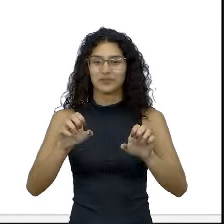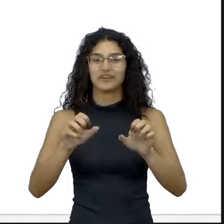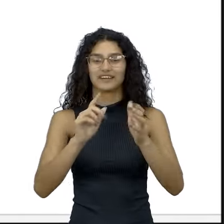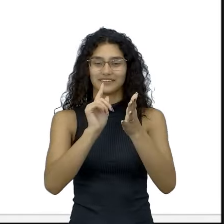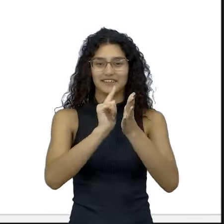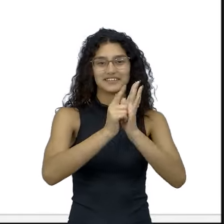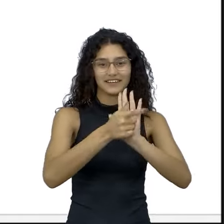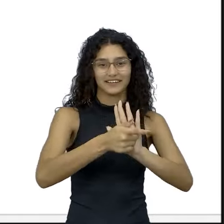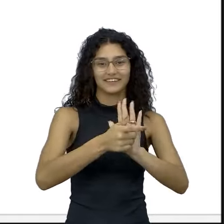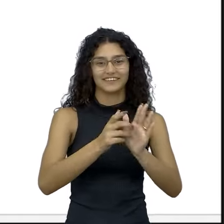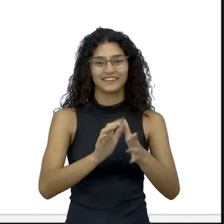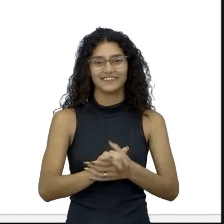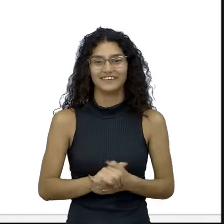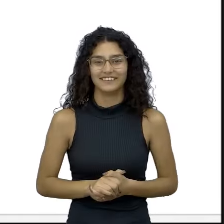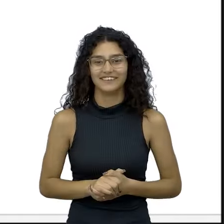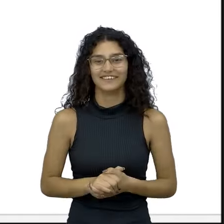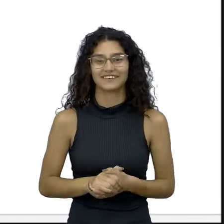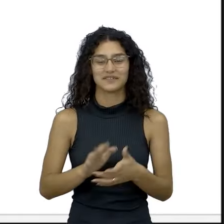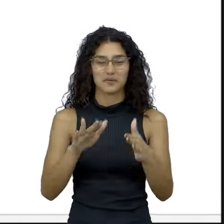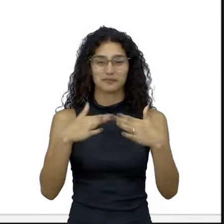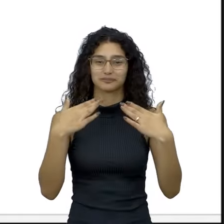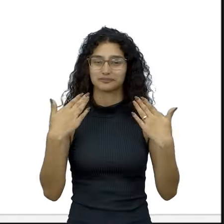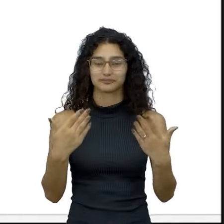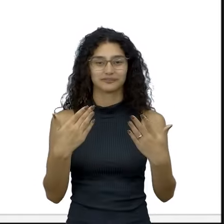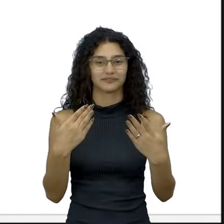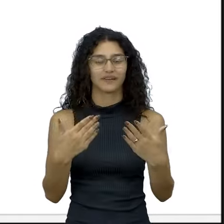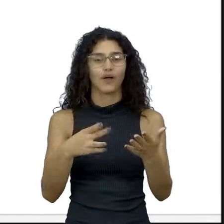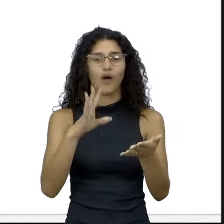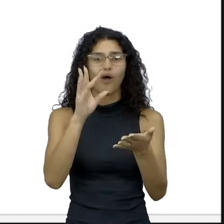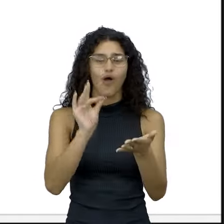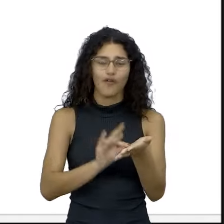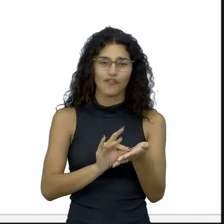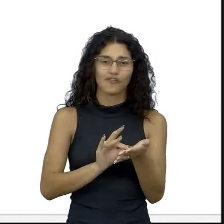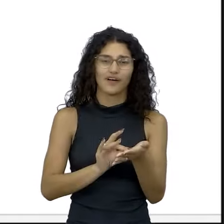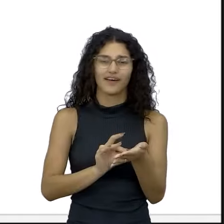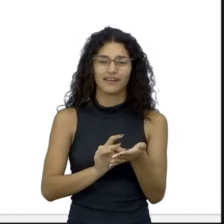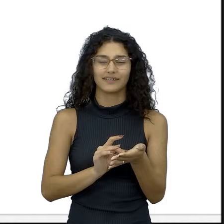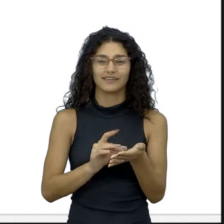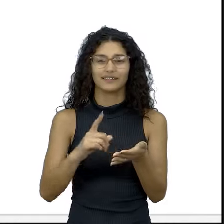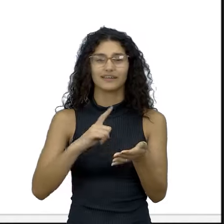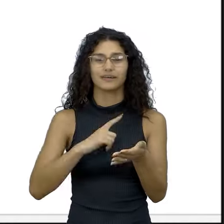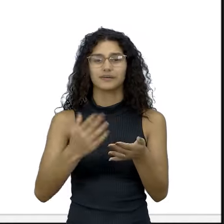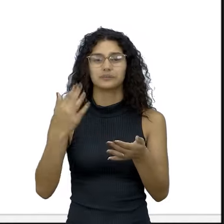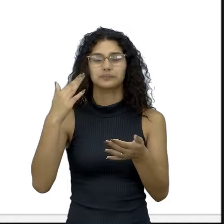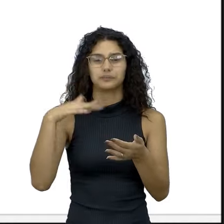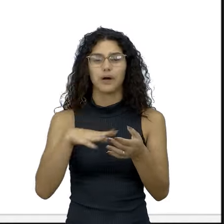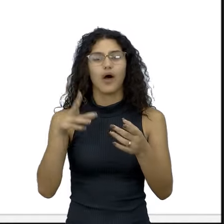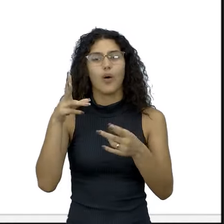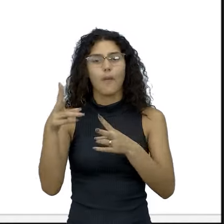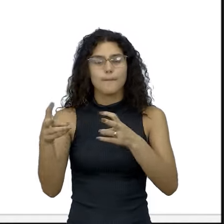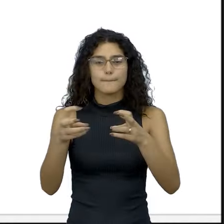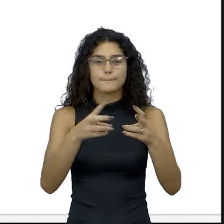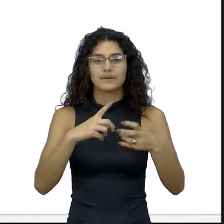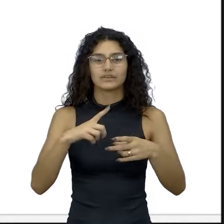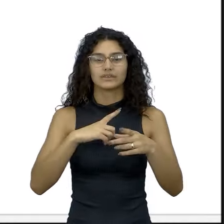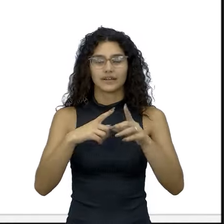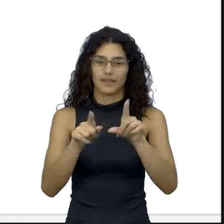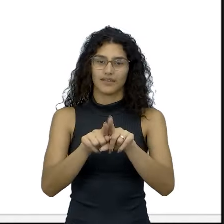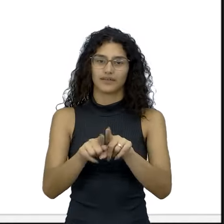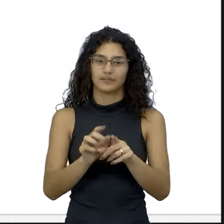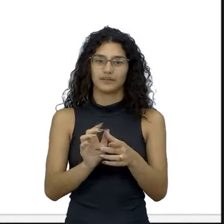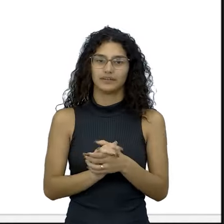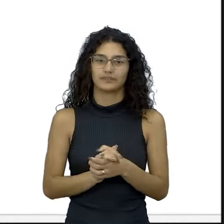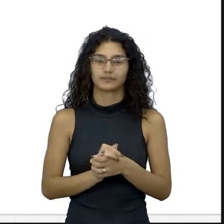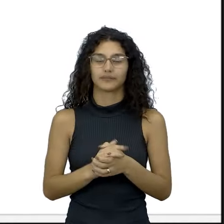gênero, No caso, ao fato deles serem textos mais curtos. Então, é essa observação que eles precisam ter